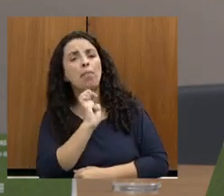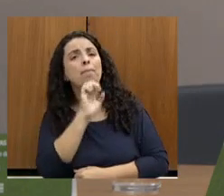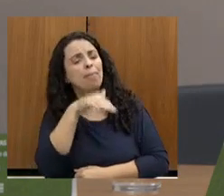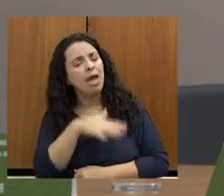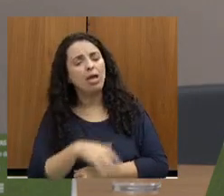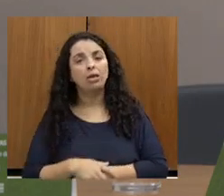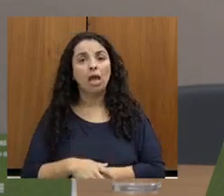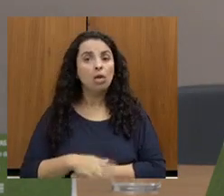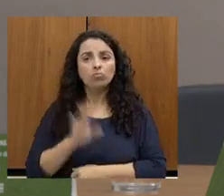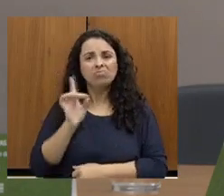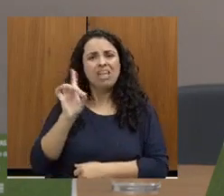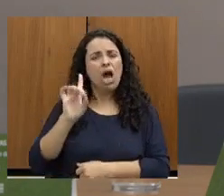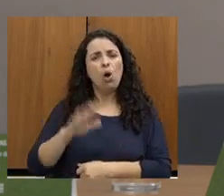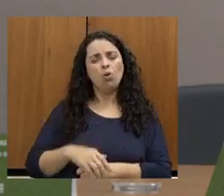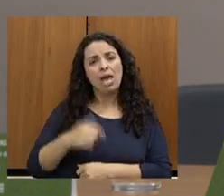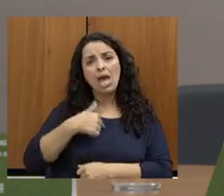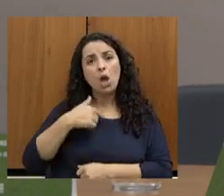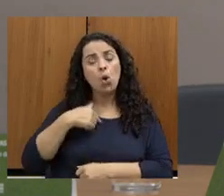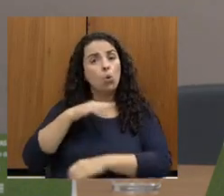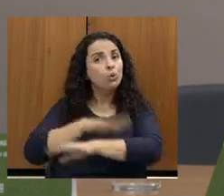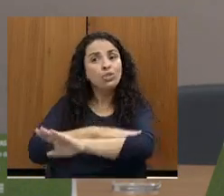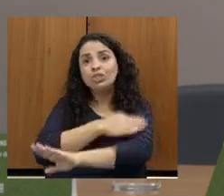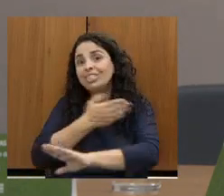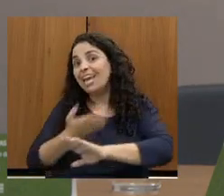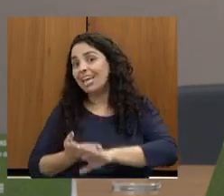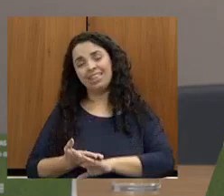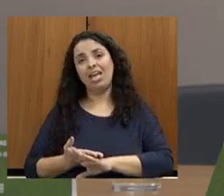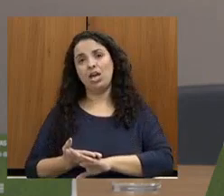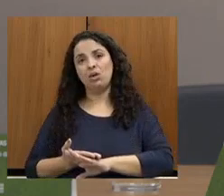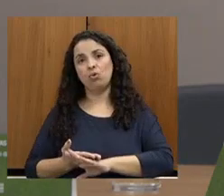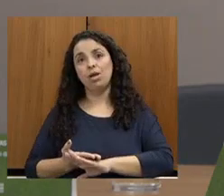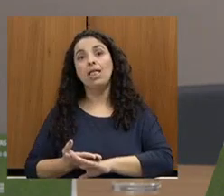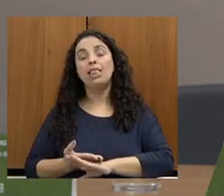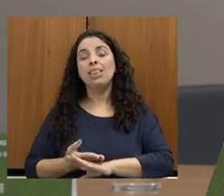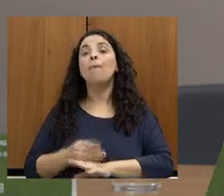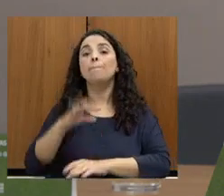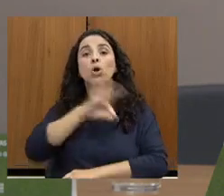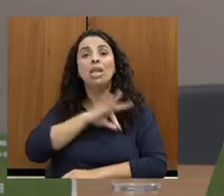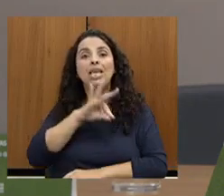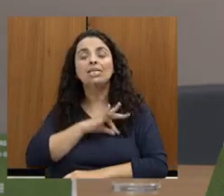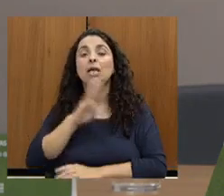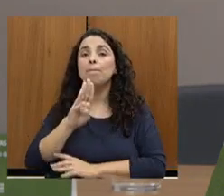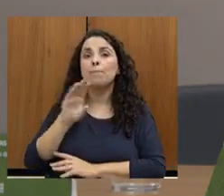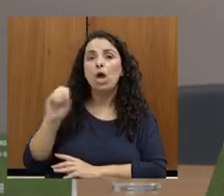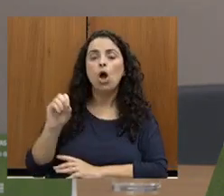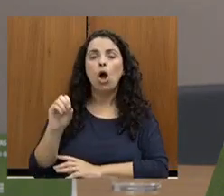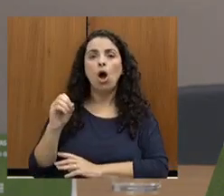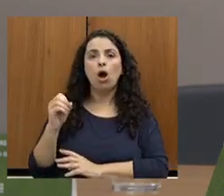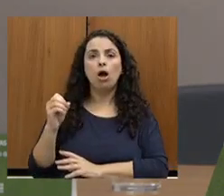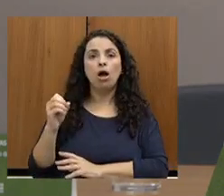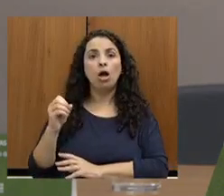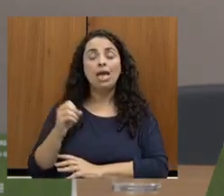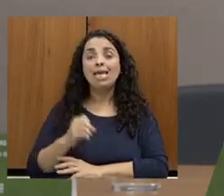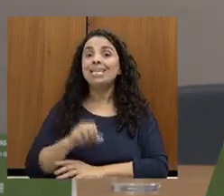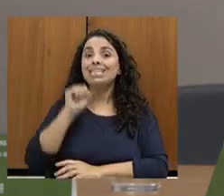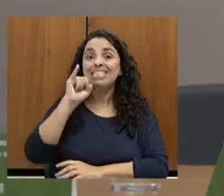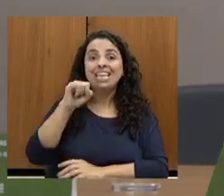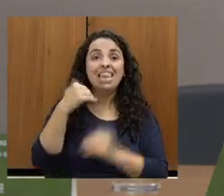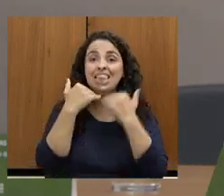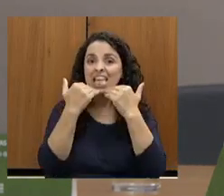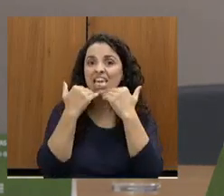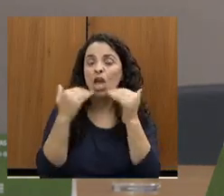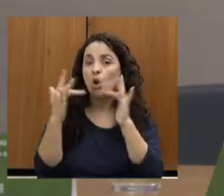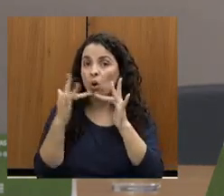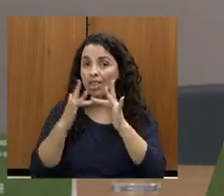forma, entre aspas, ameaça. Fala, olha, se a direção não entrar em contato comigo, eu vou à mídia, eu vou fazer um escarcel. Na quinta-feira, vou